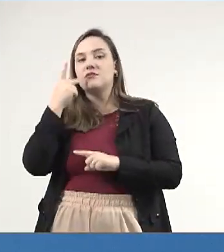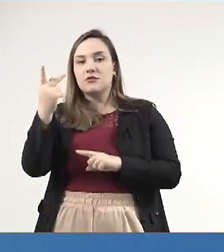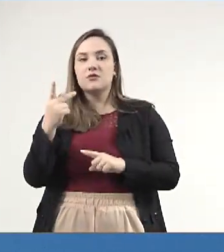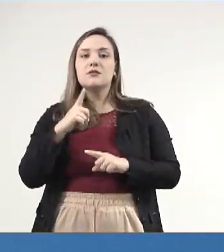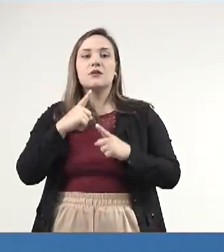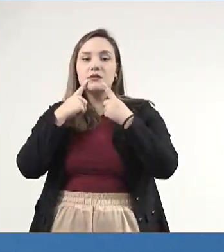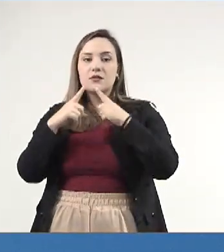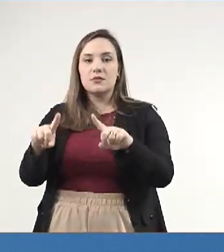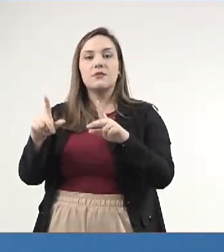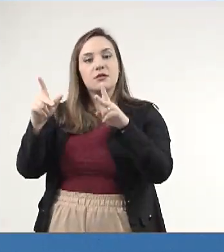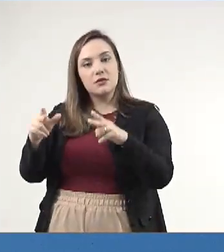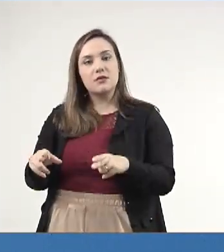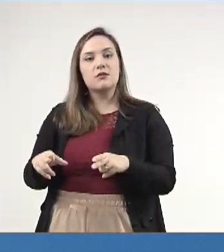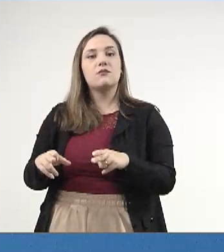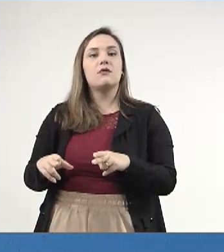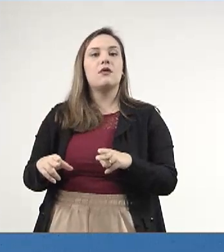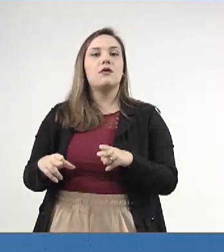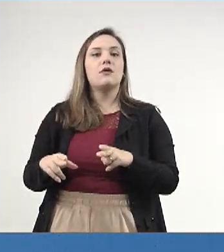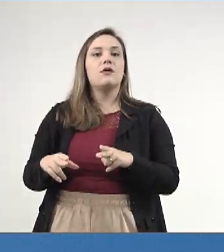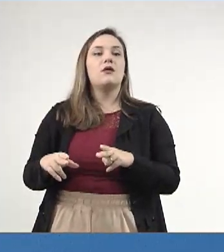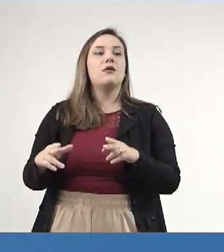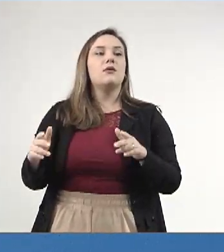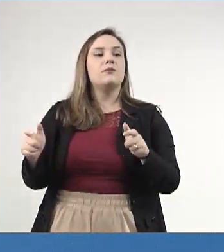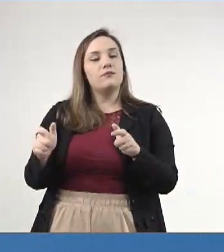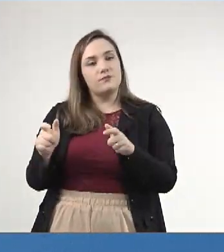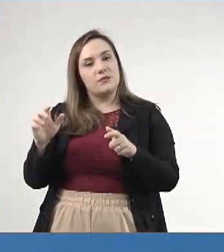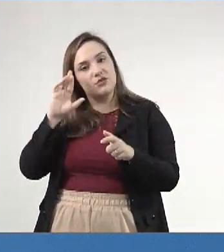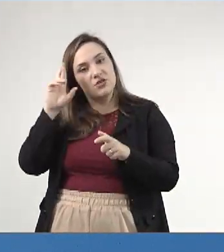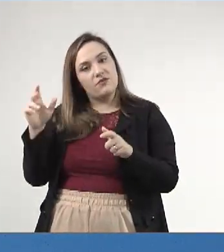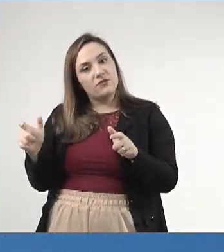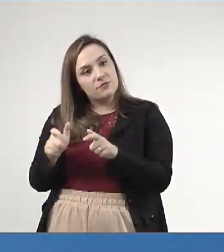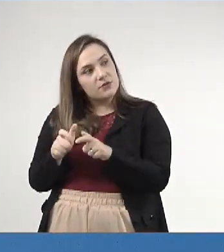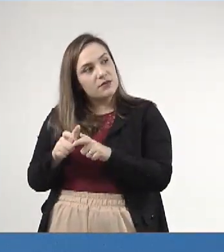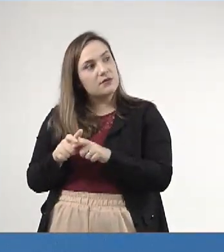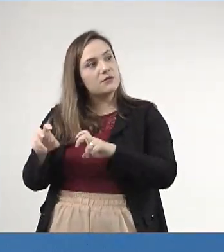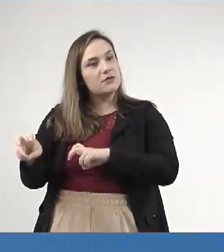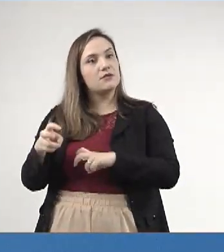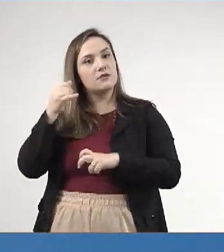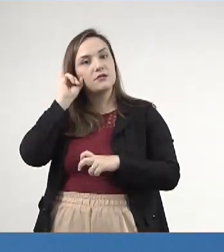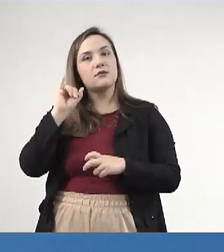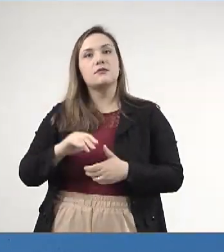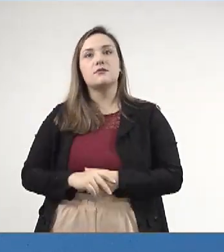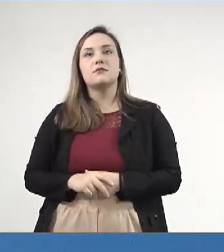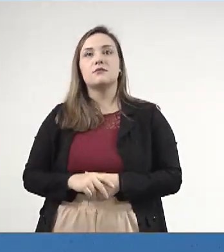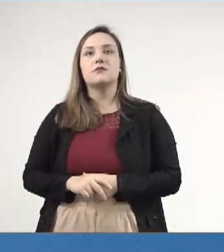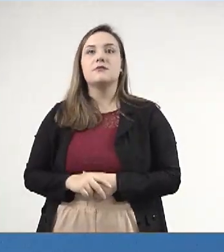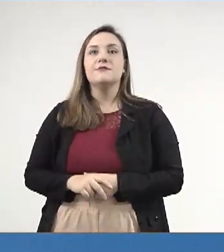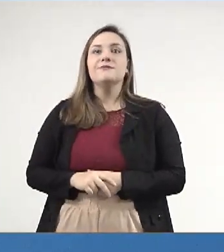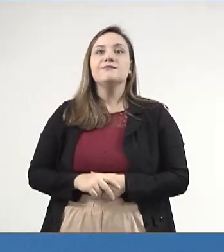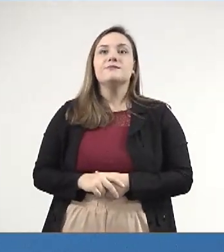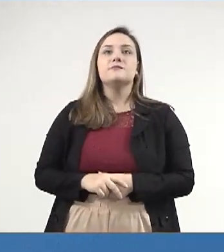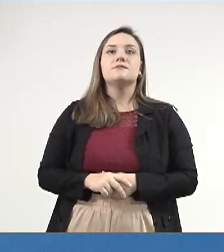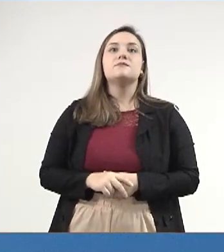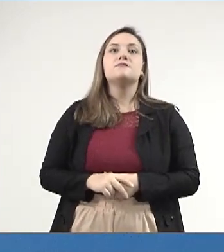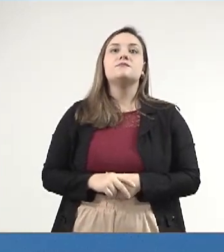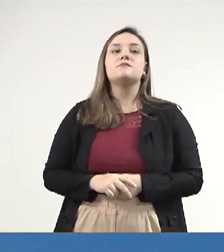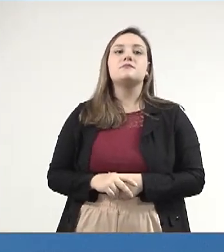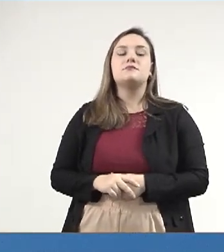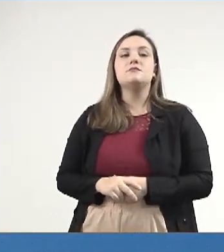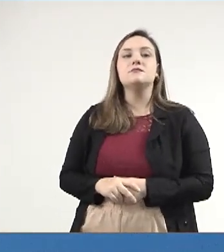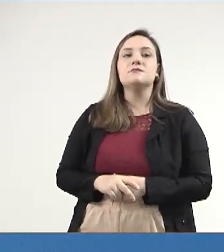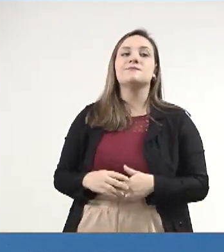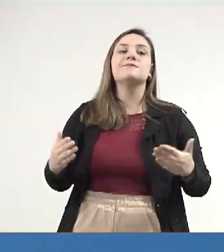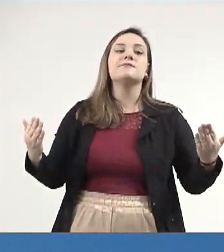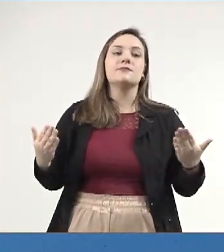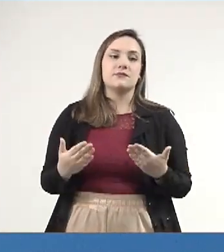reclamação do lado dos pequenos proprietários. Então, realmente, o Estado, mais uma vez, se faz como negligente